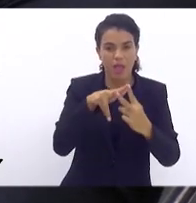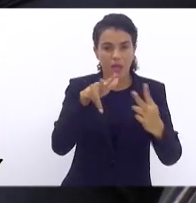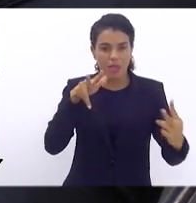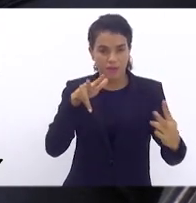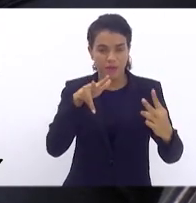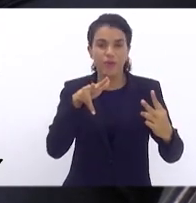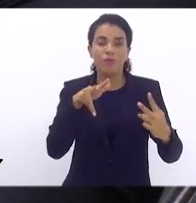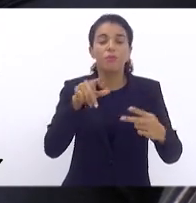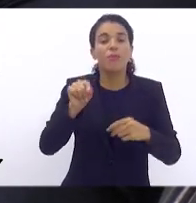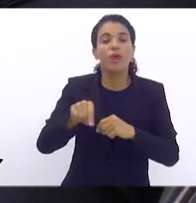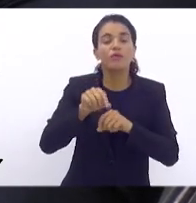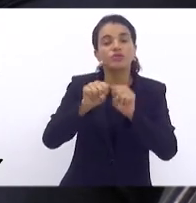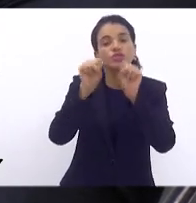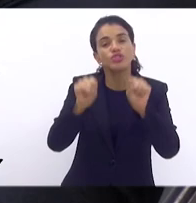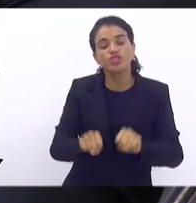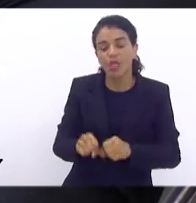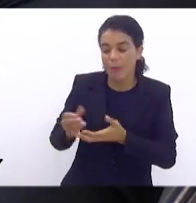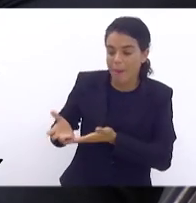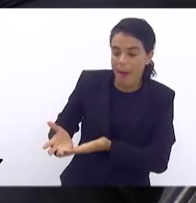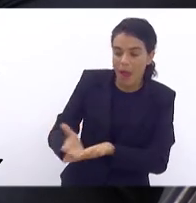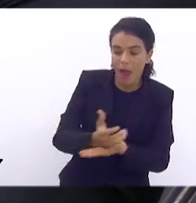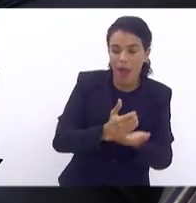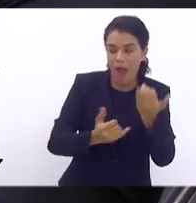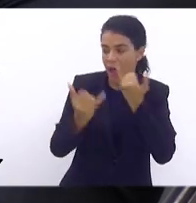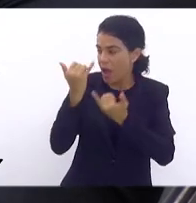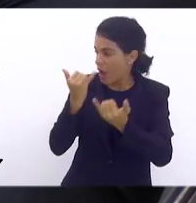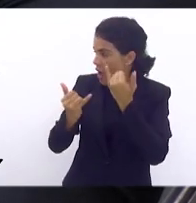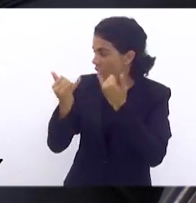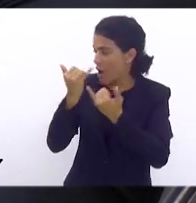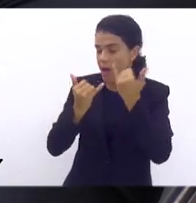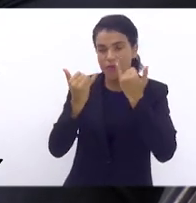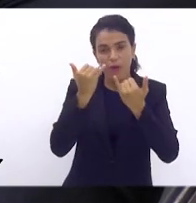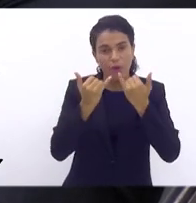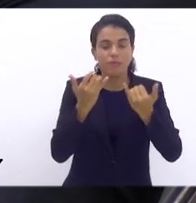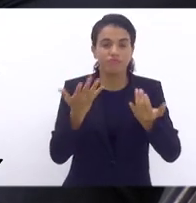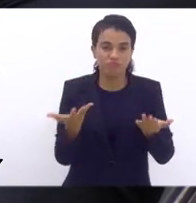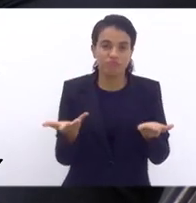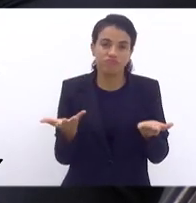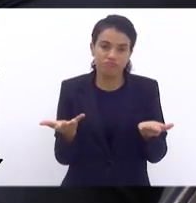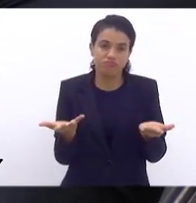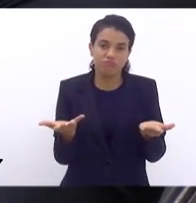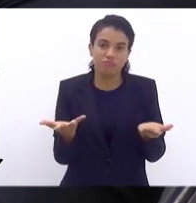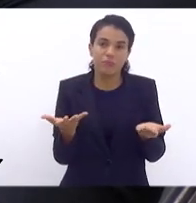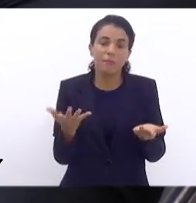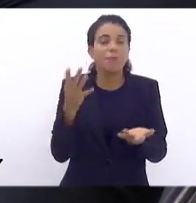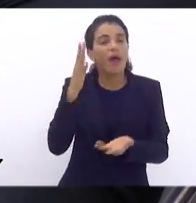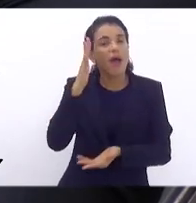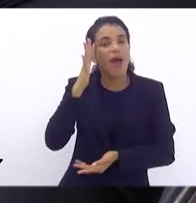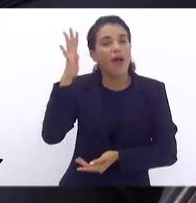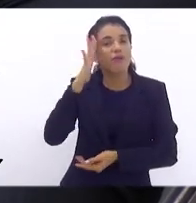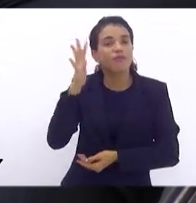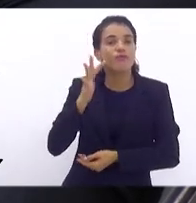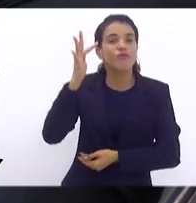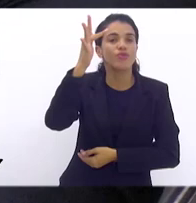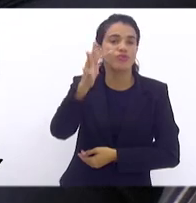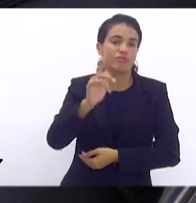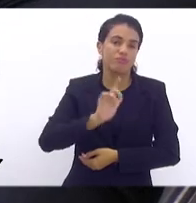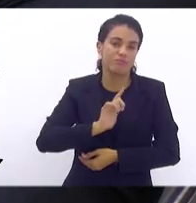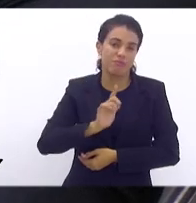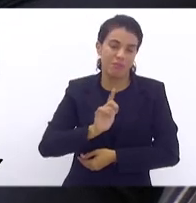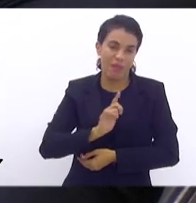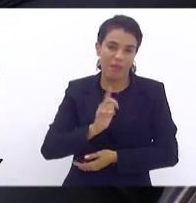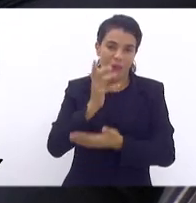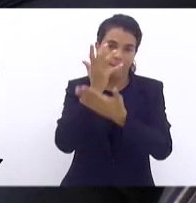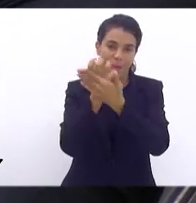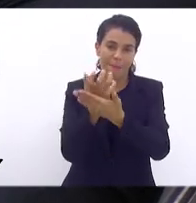Já coletasse o final e facilitar até para que ser mulher a gente no futuro tenha essa esse marcador acho que